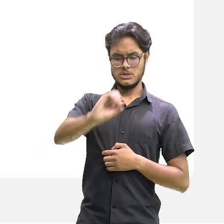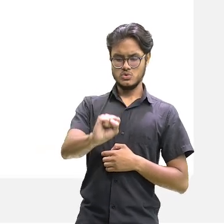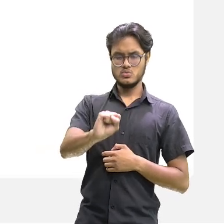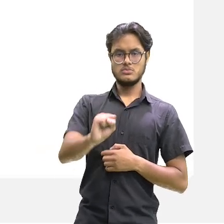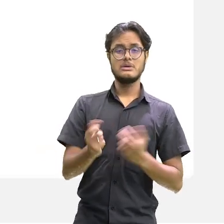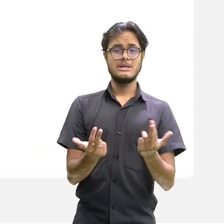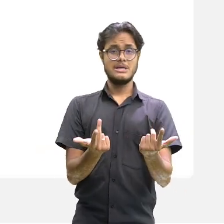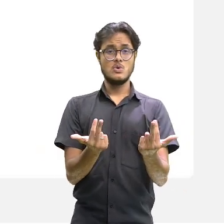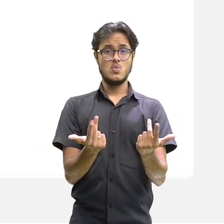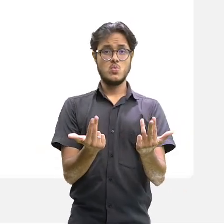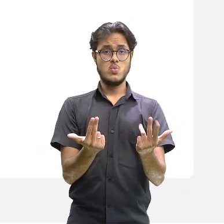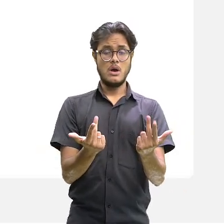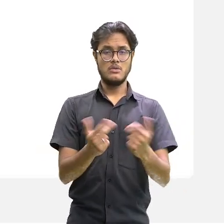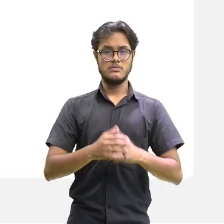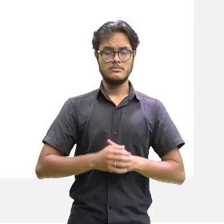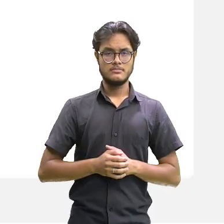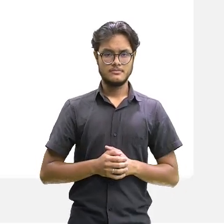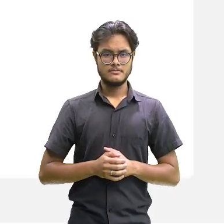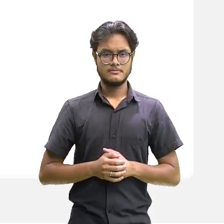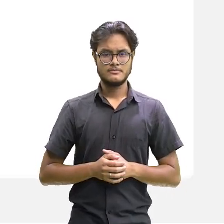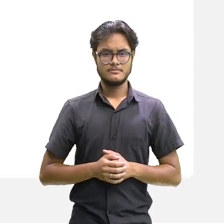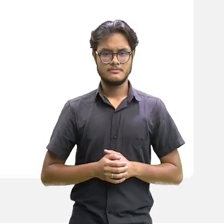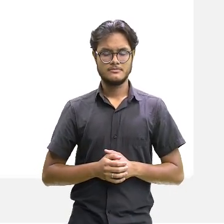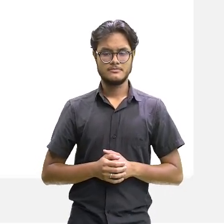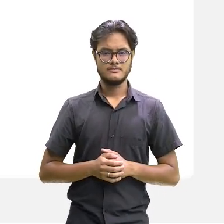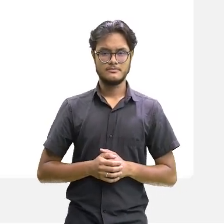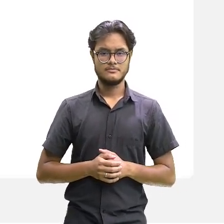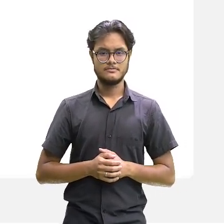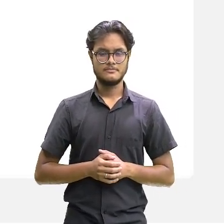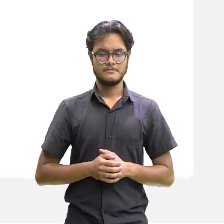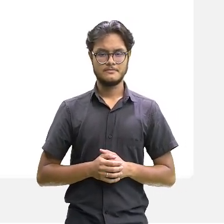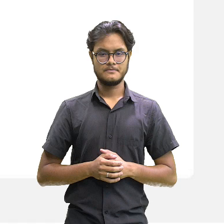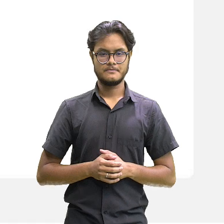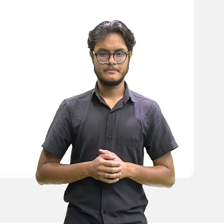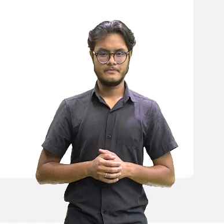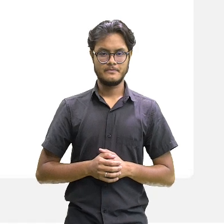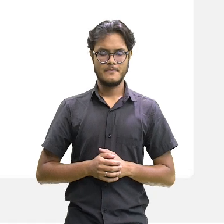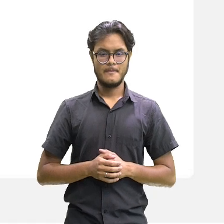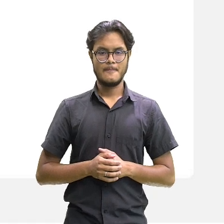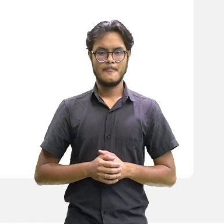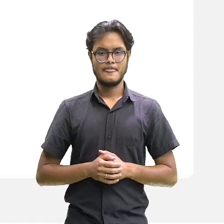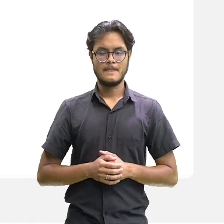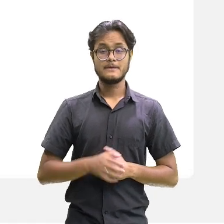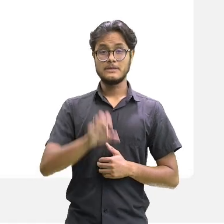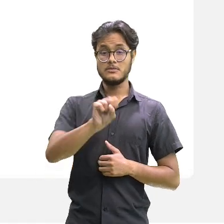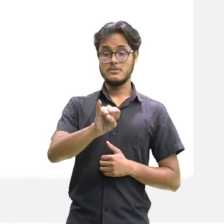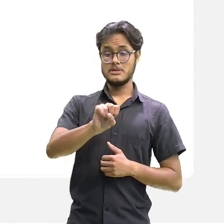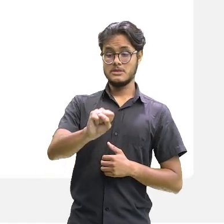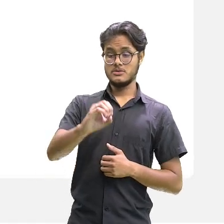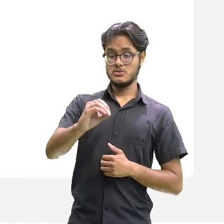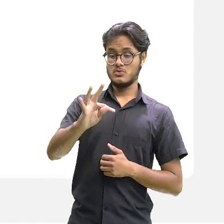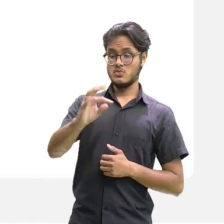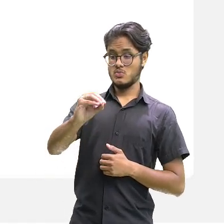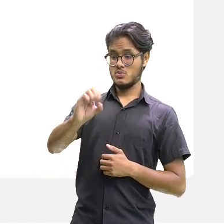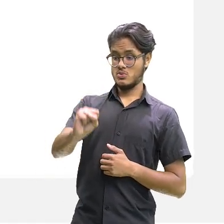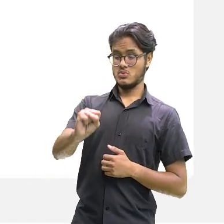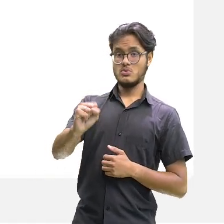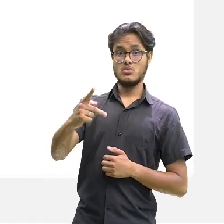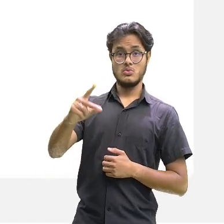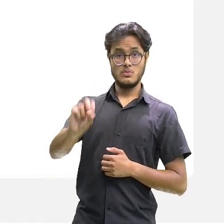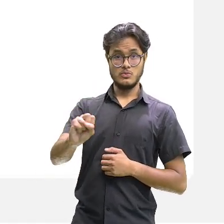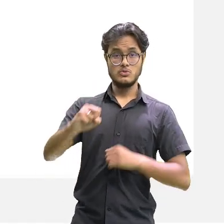Por exemplo, isotérmico, igual temperatura. No caso aqui do isótopo, a gente tem números de